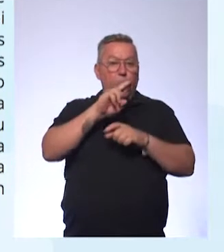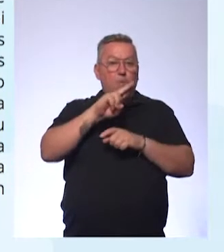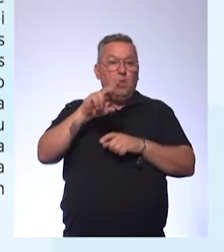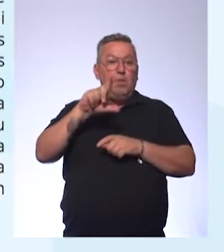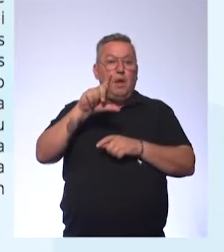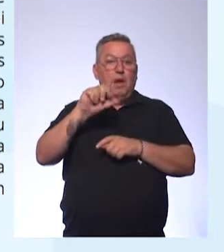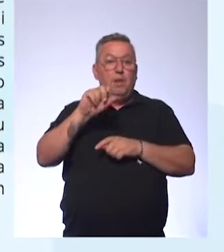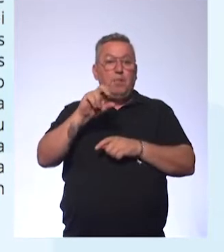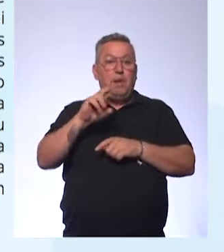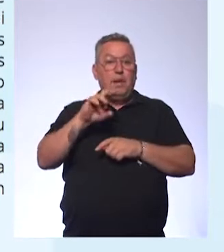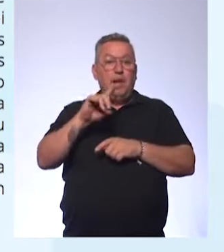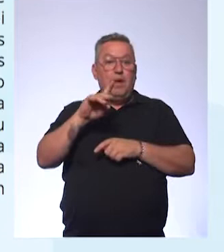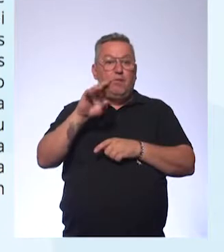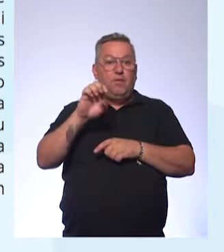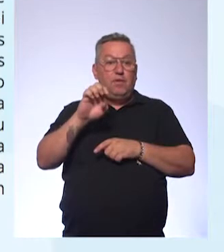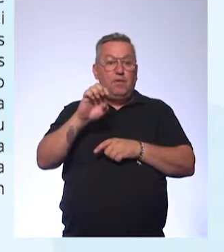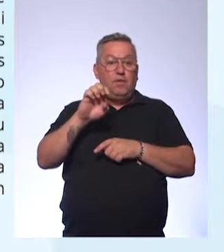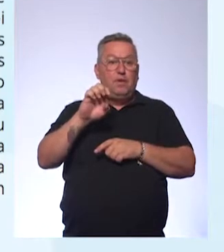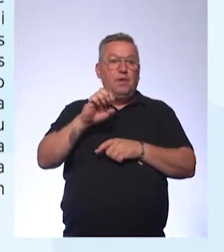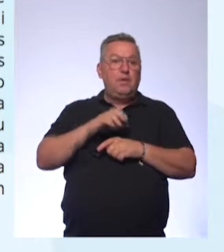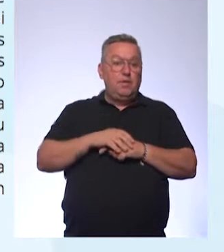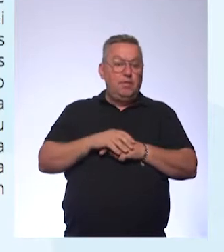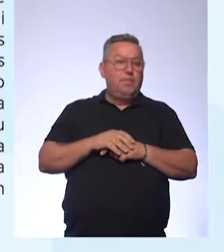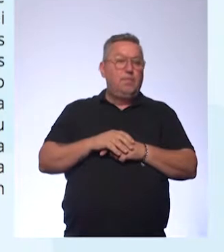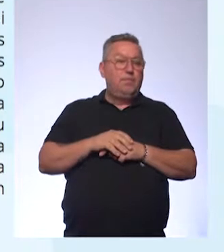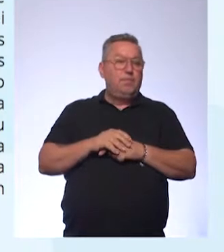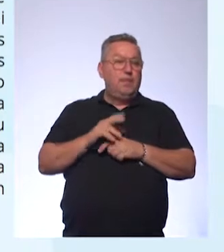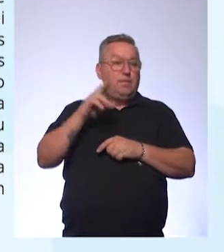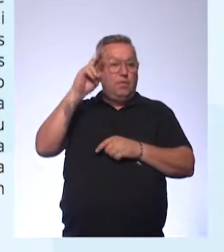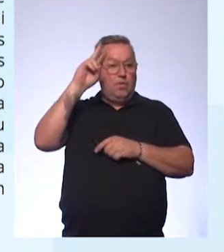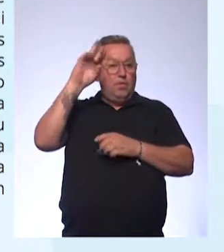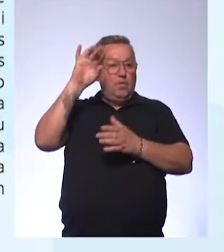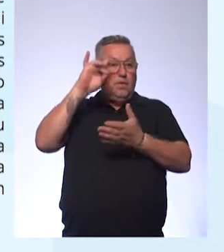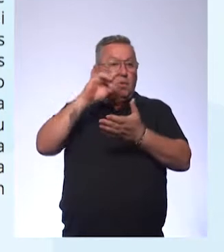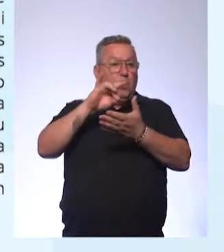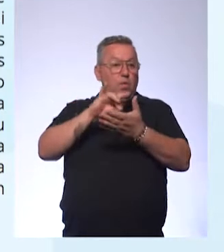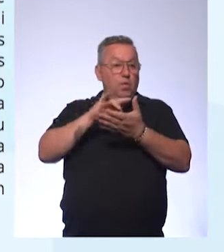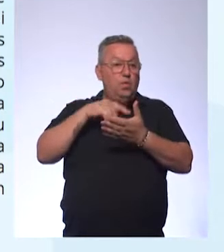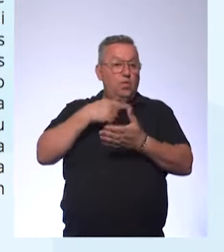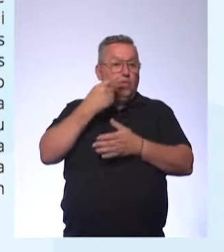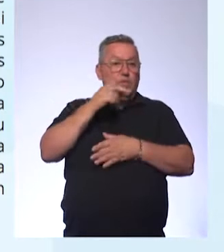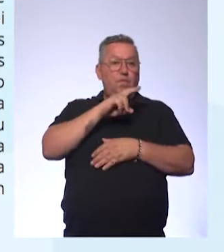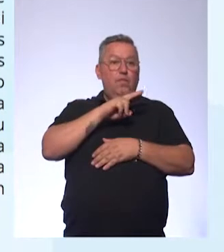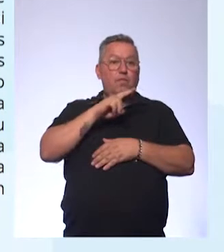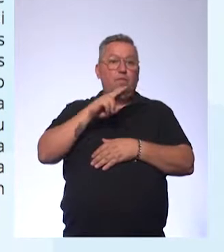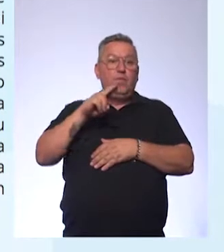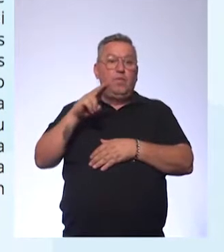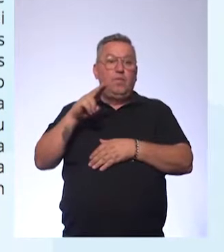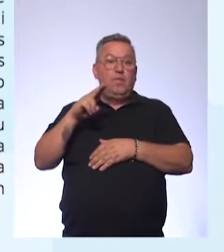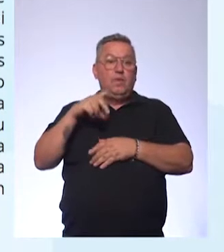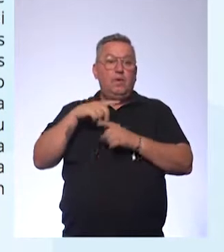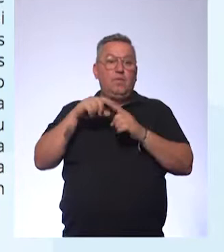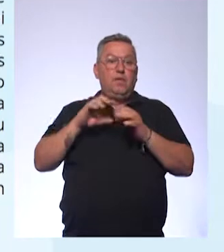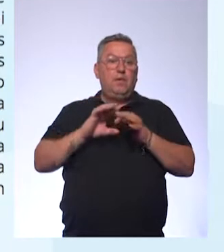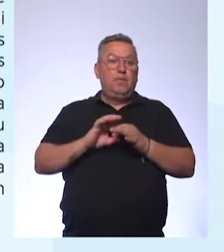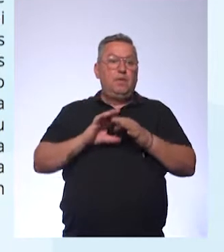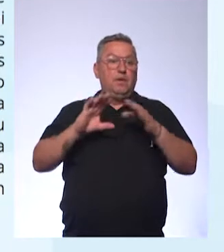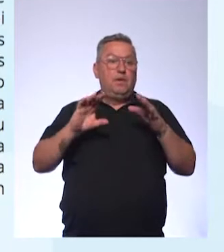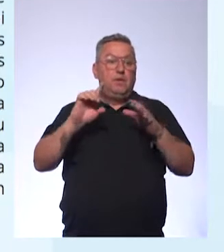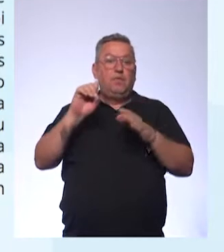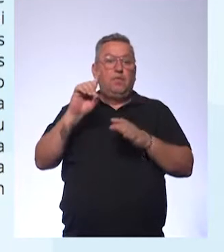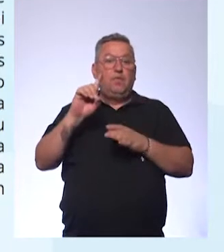começou a ser conhecida como o Bairro da Liberdade. A história oficial, contudo, diz que o nome do bairro vem